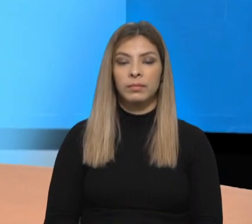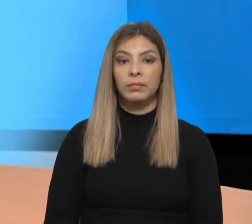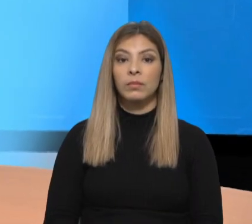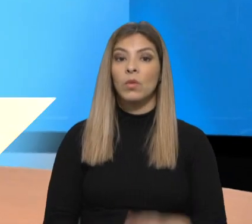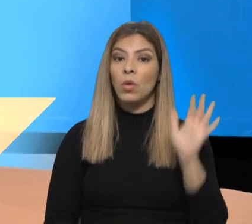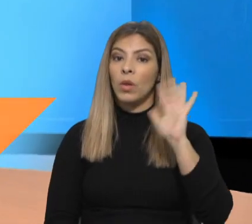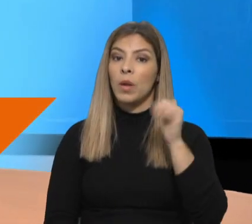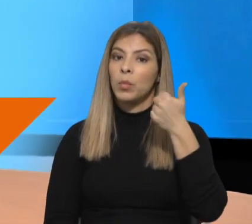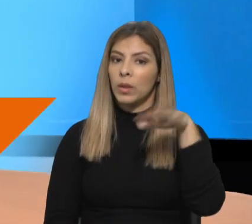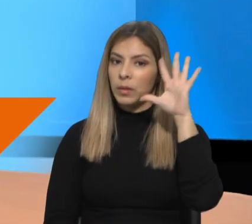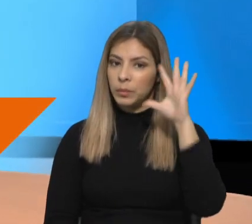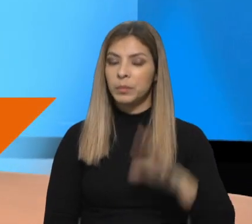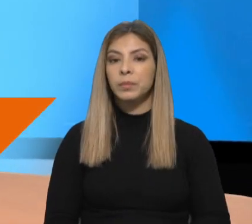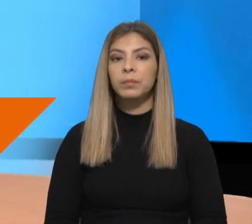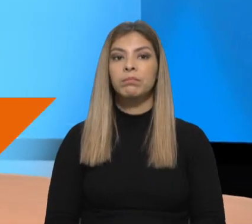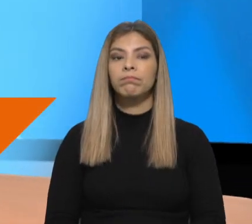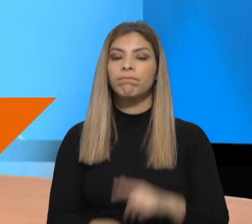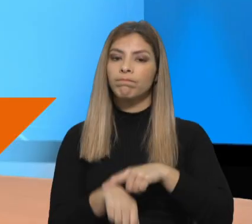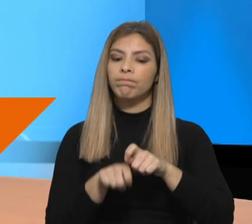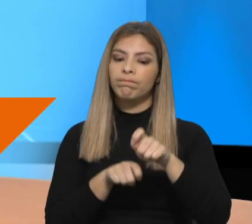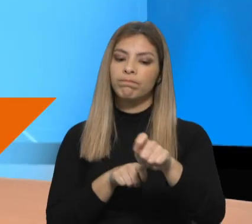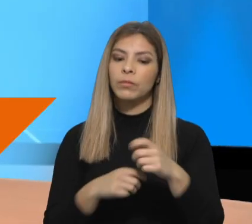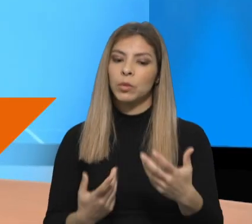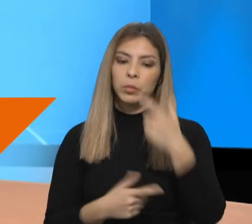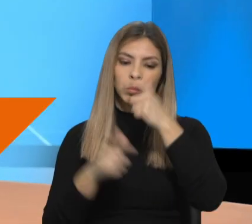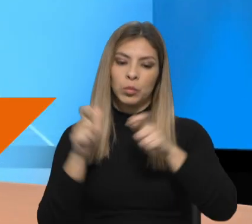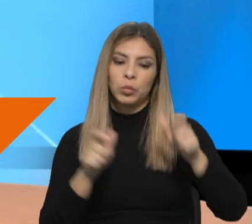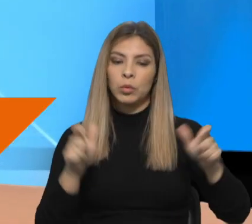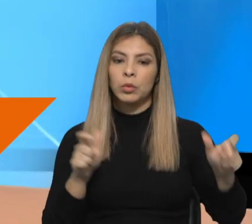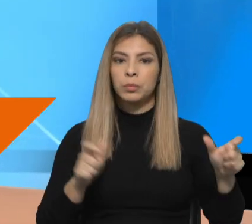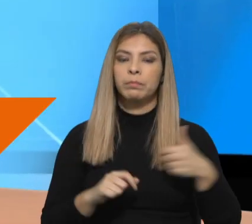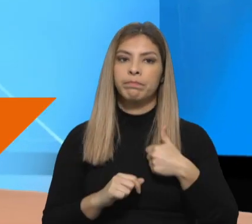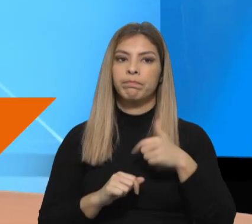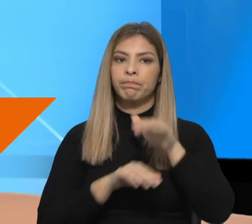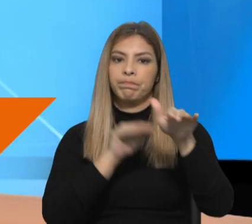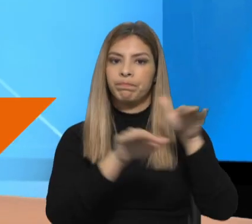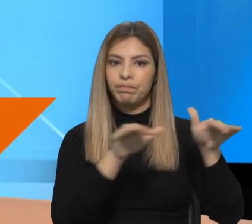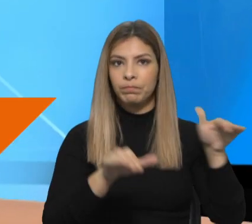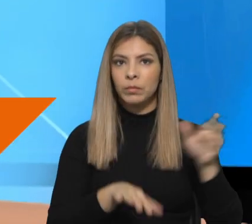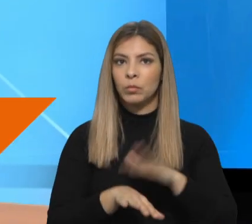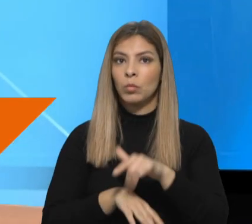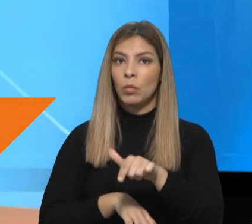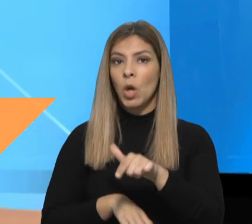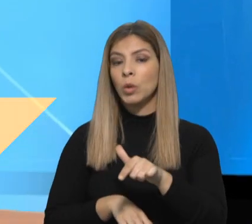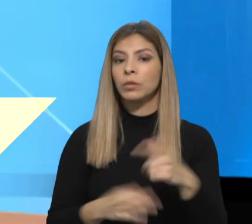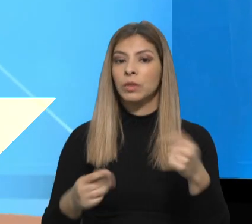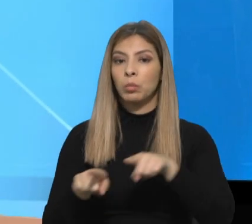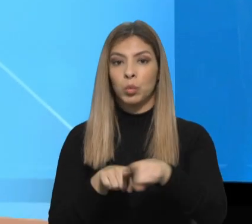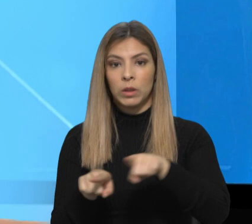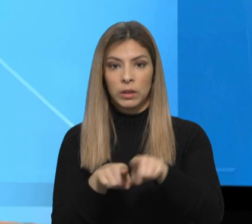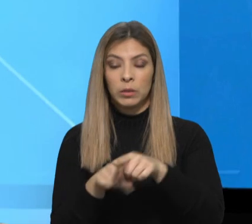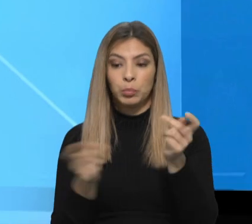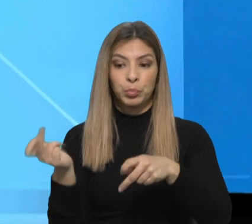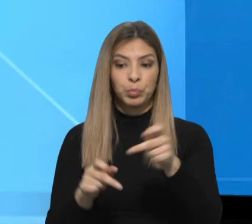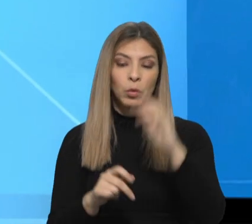Olá, muito boa tarde. No momento em que os portugueses voltam a ser solicitados para se pronunciarem sobre a política que desejam